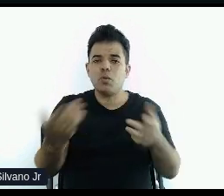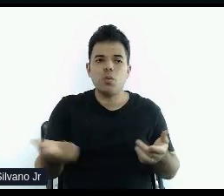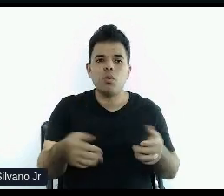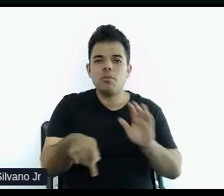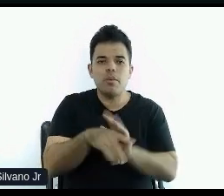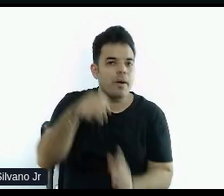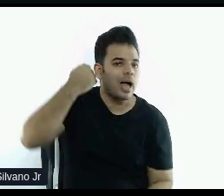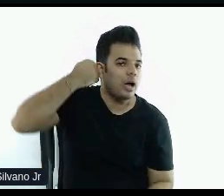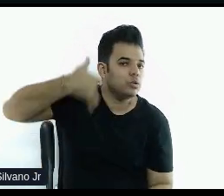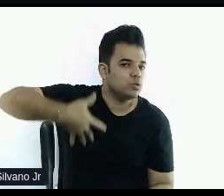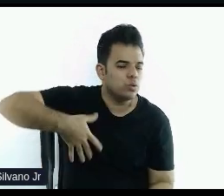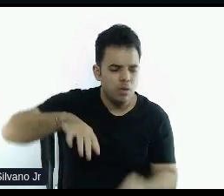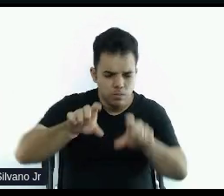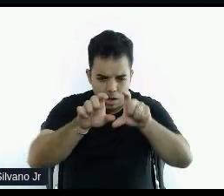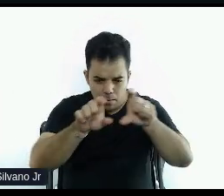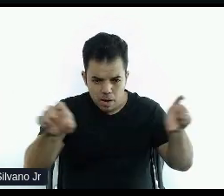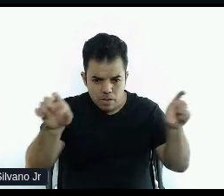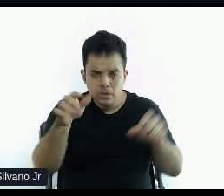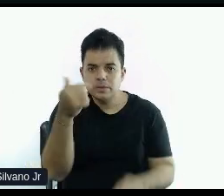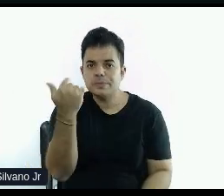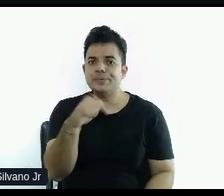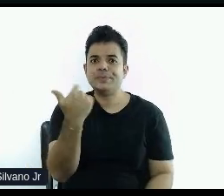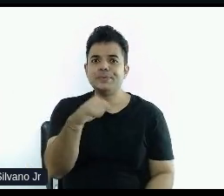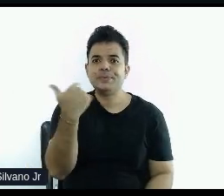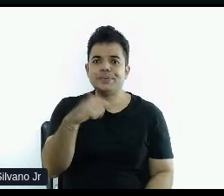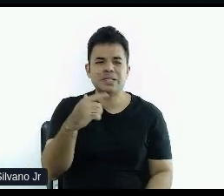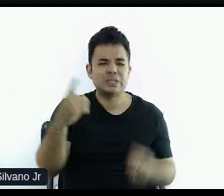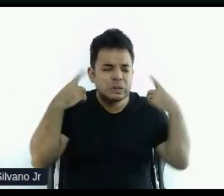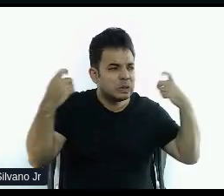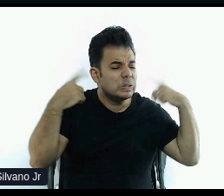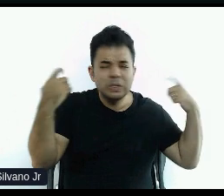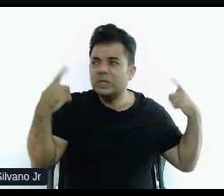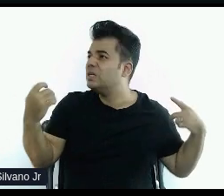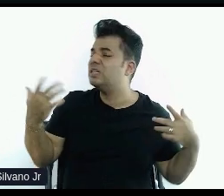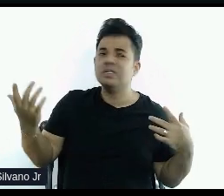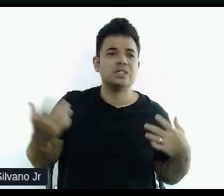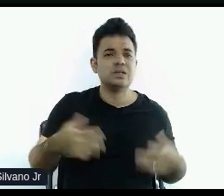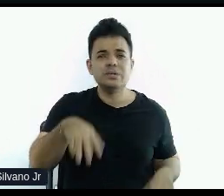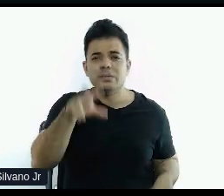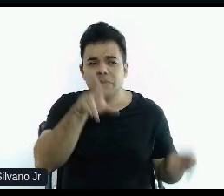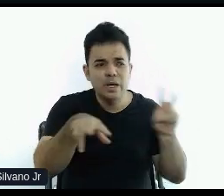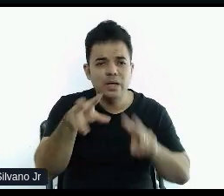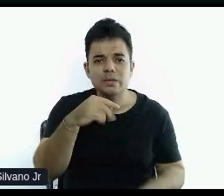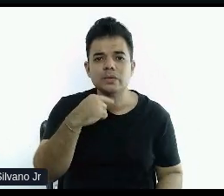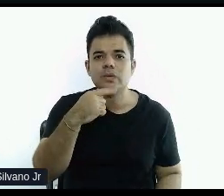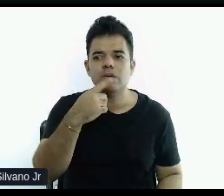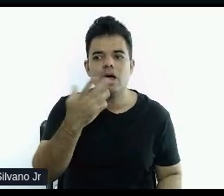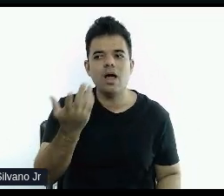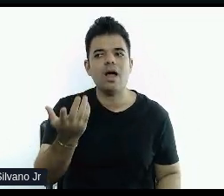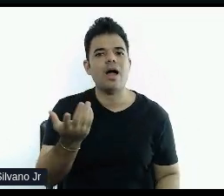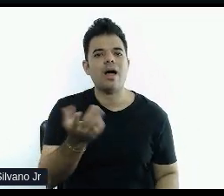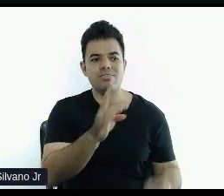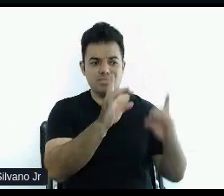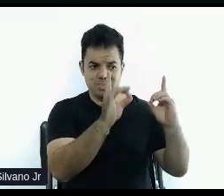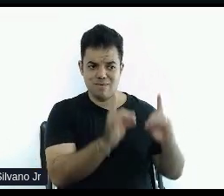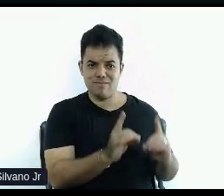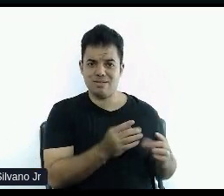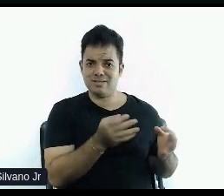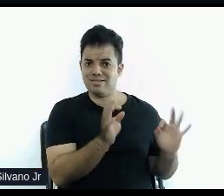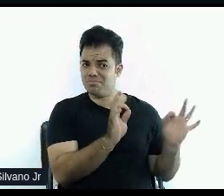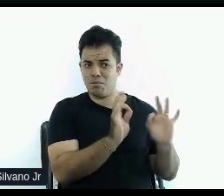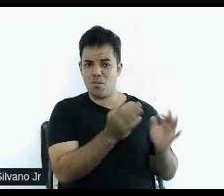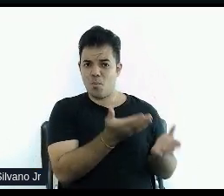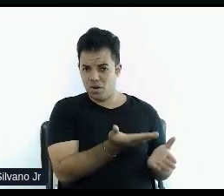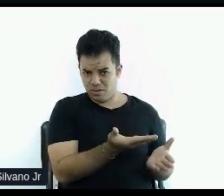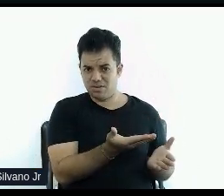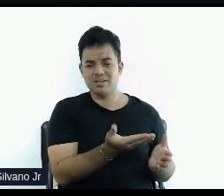audiodescrição? Então, tá vendo como soluções pensadas para pessoas com deficiência vão impactar também pessoas sem